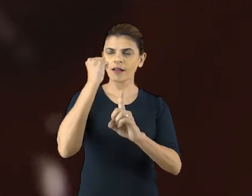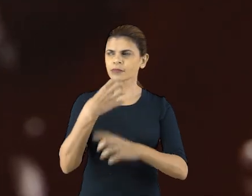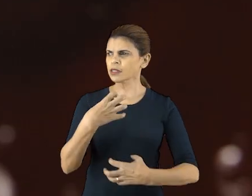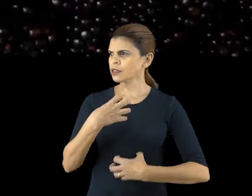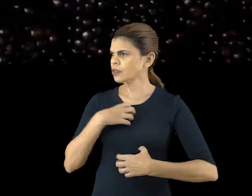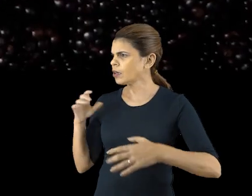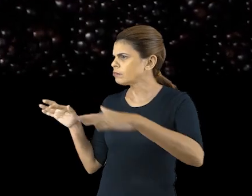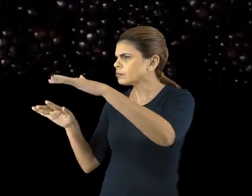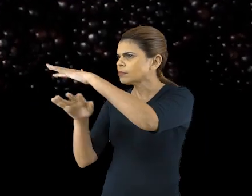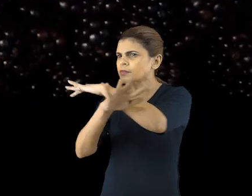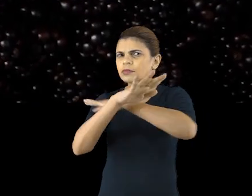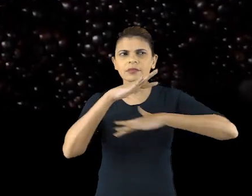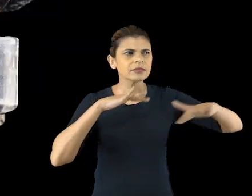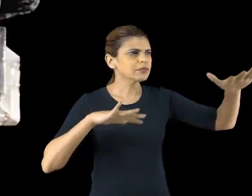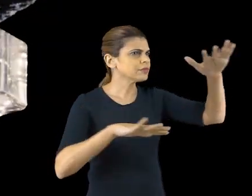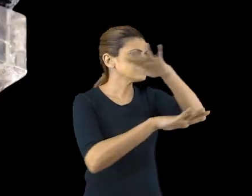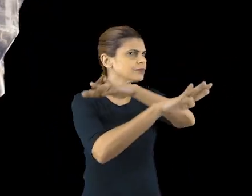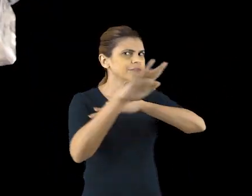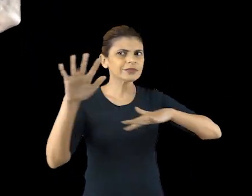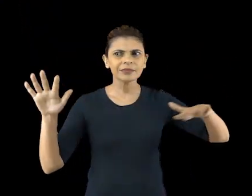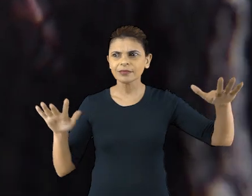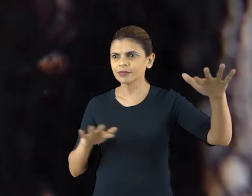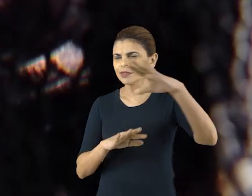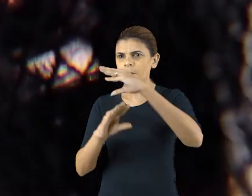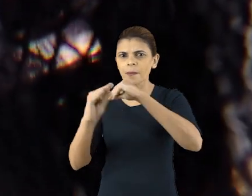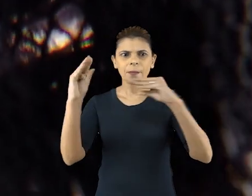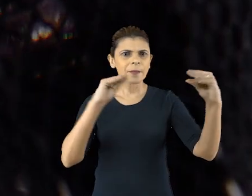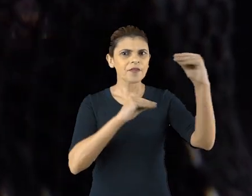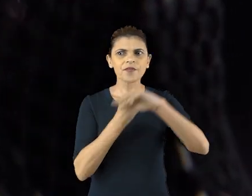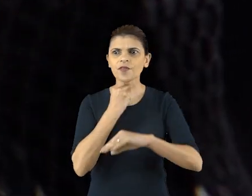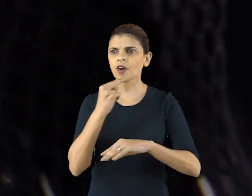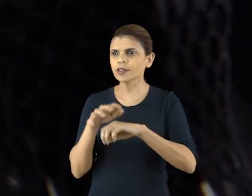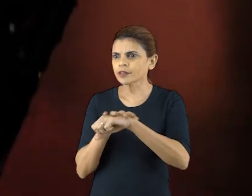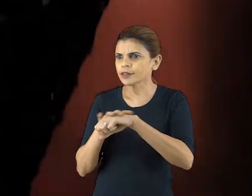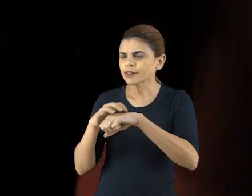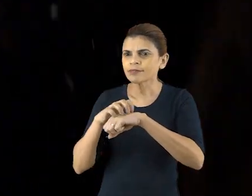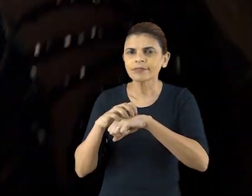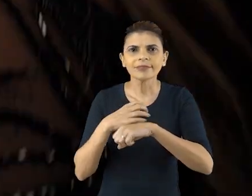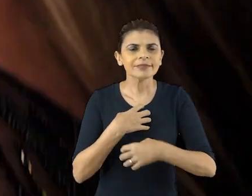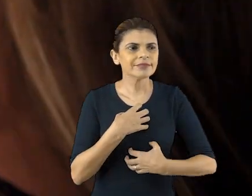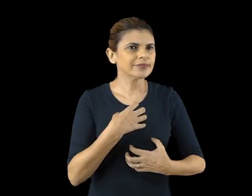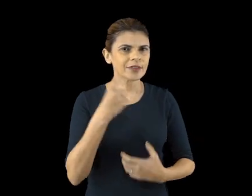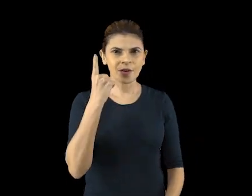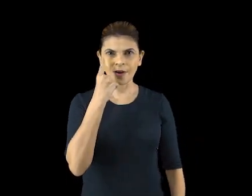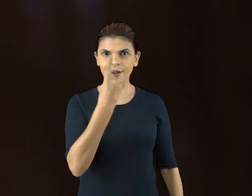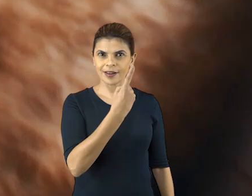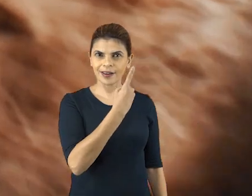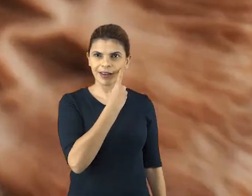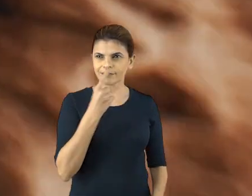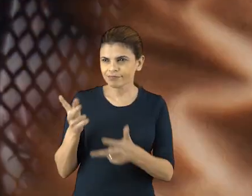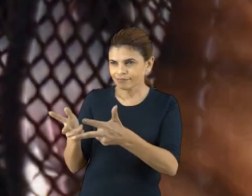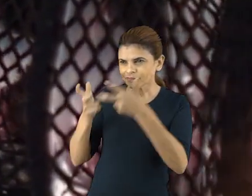Tão marcante que dá pra sentir no ar, na voz. Passa a mão pelo vestido. Na textura,